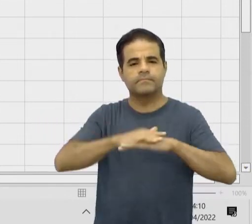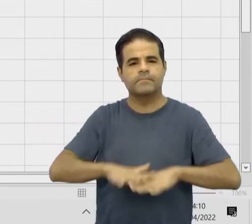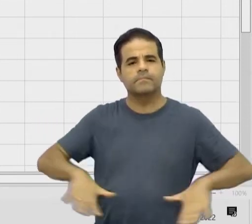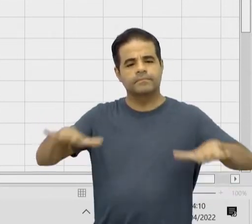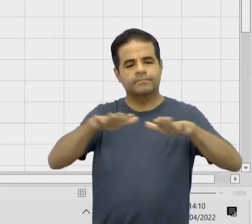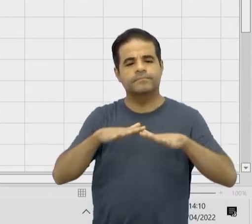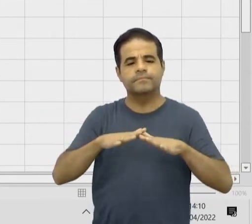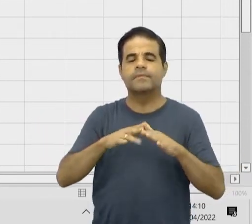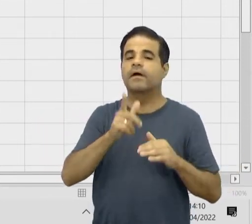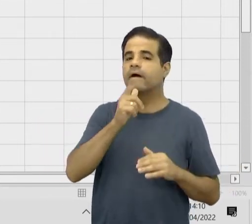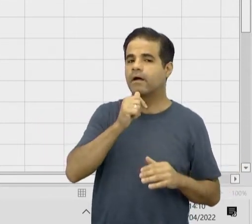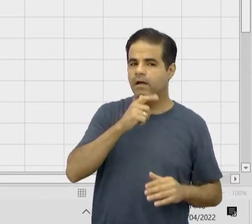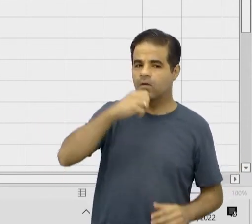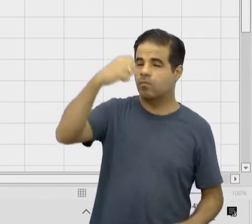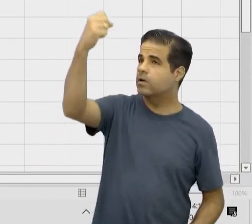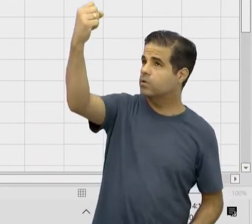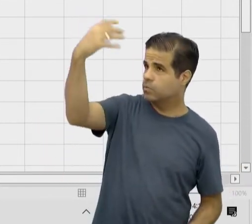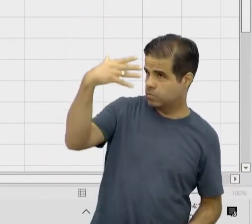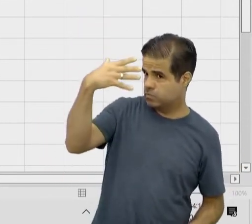luz.